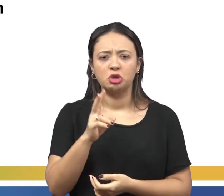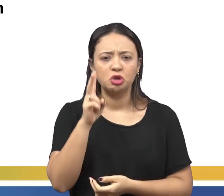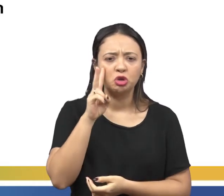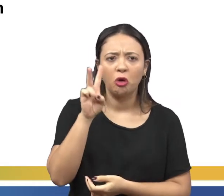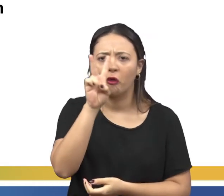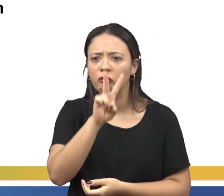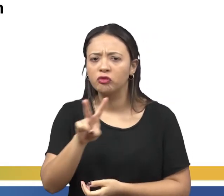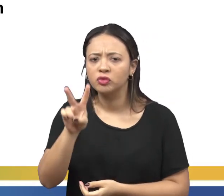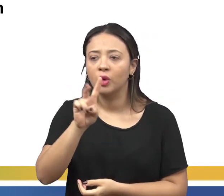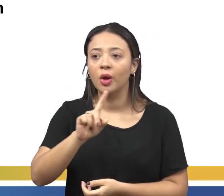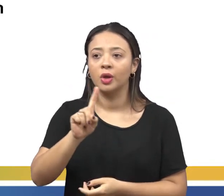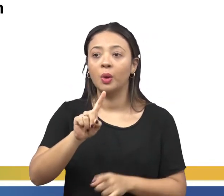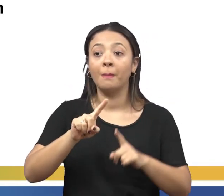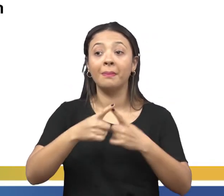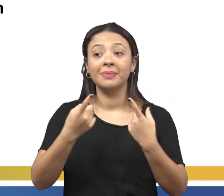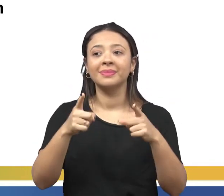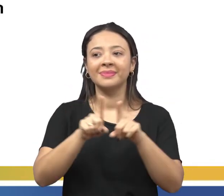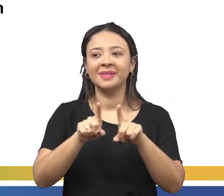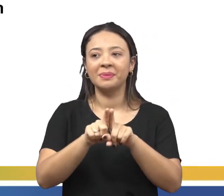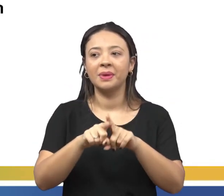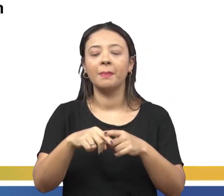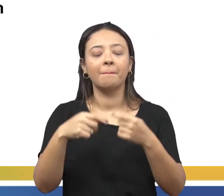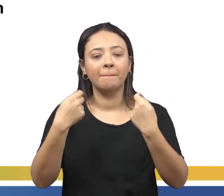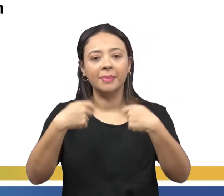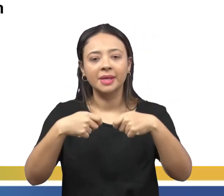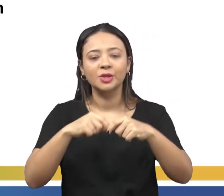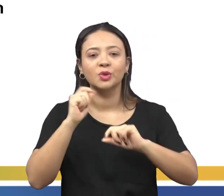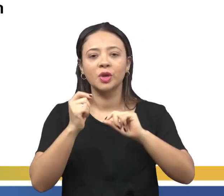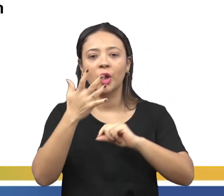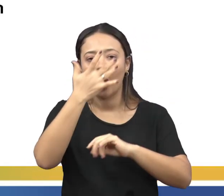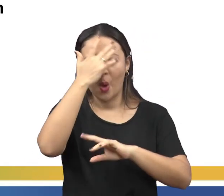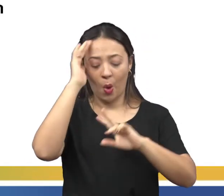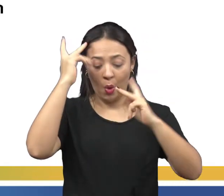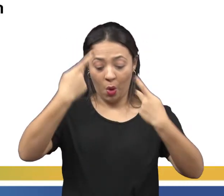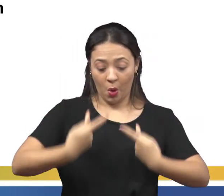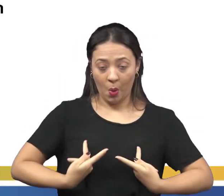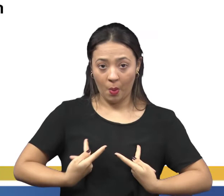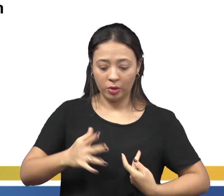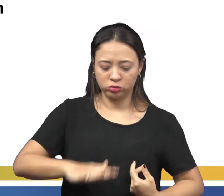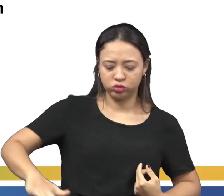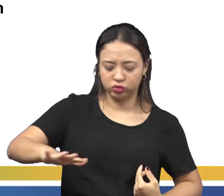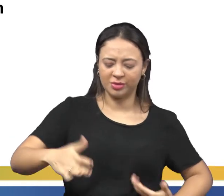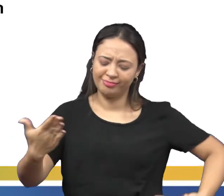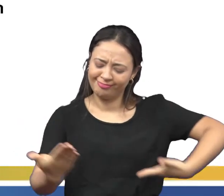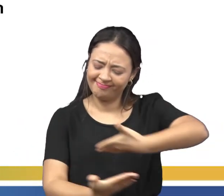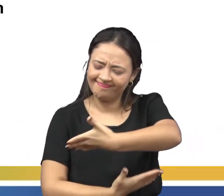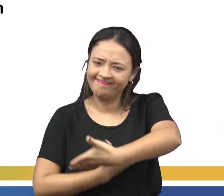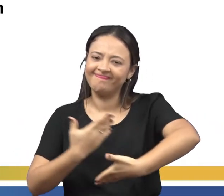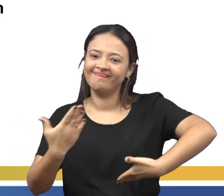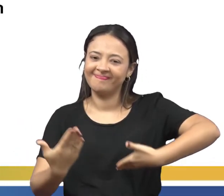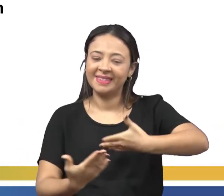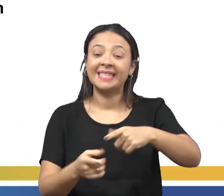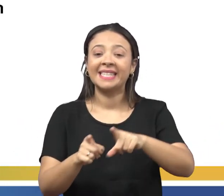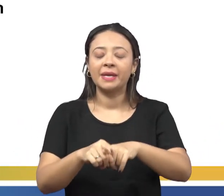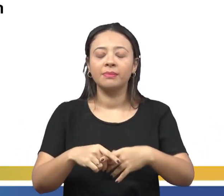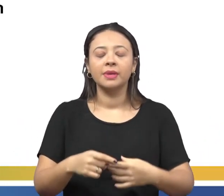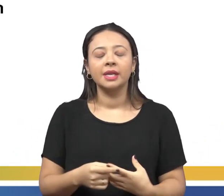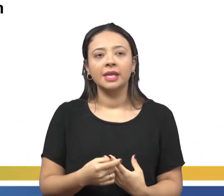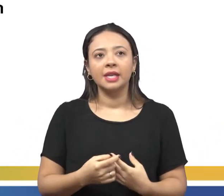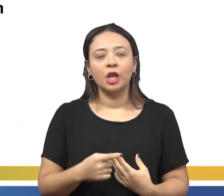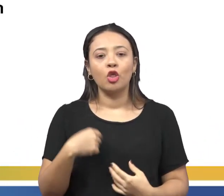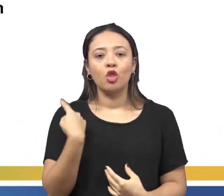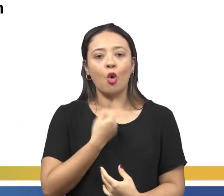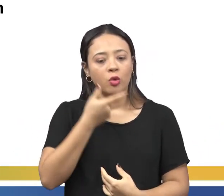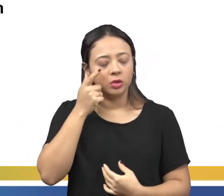vezes ela resulta de uma interação entre o ser humano e o ambiente. Podemos alcançar um aspecto até mesmo emocional. Nesse